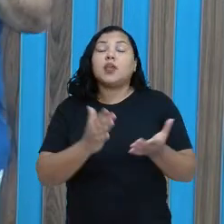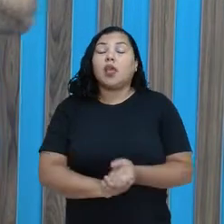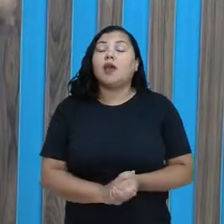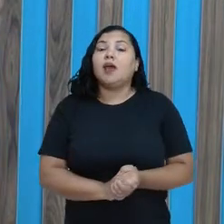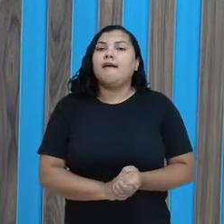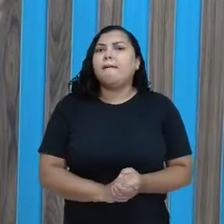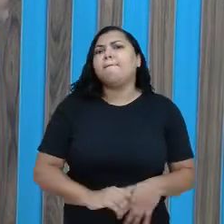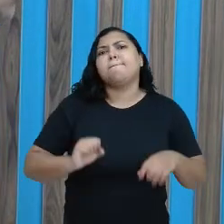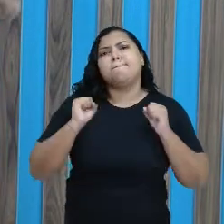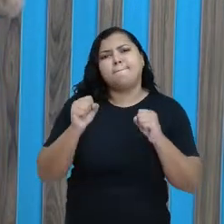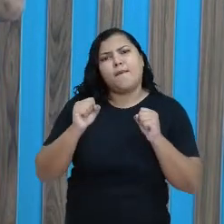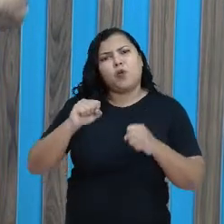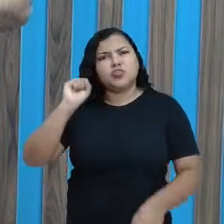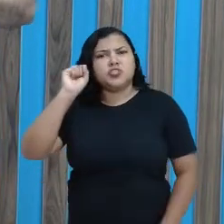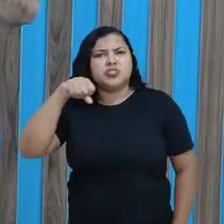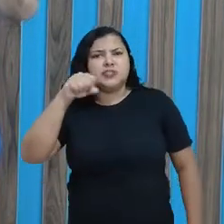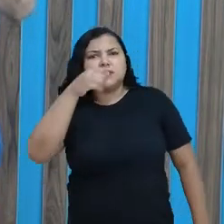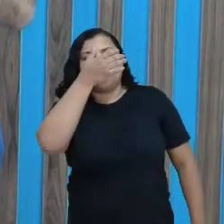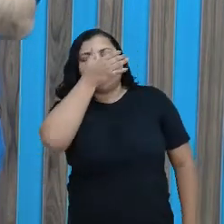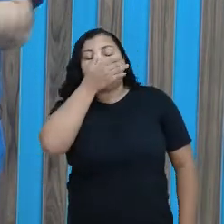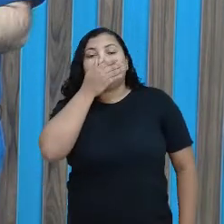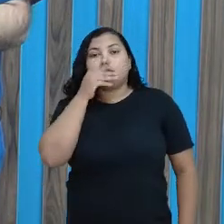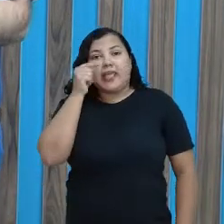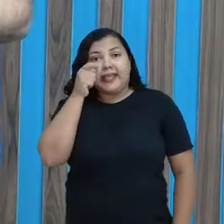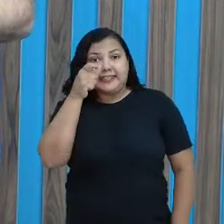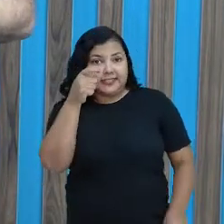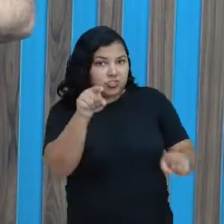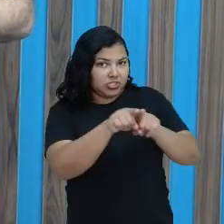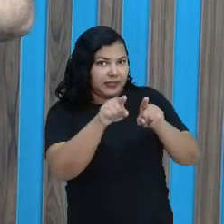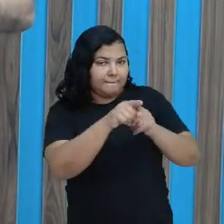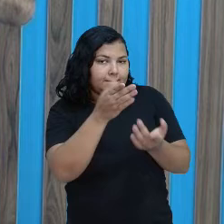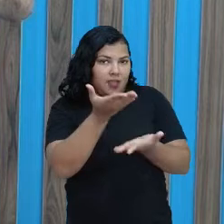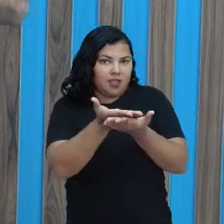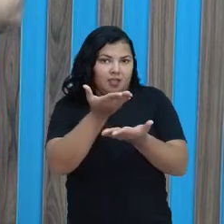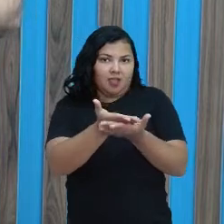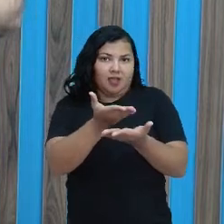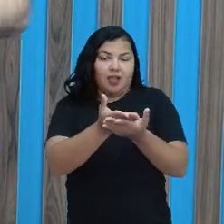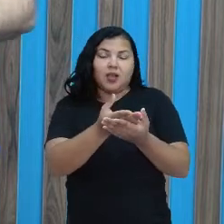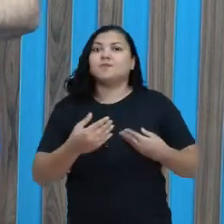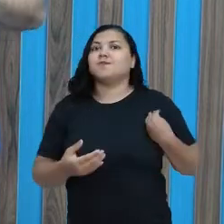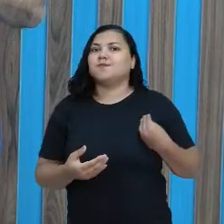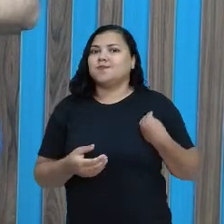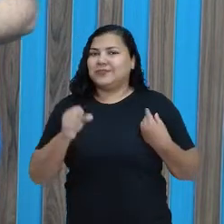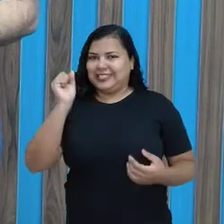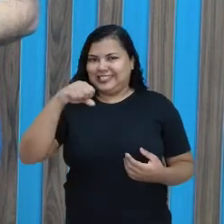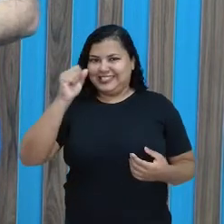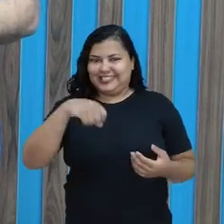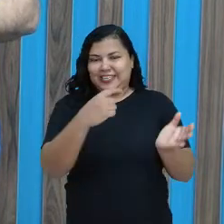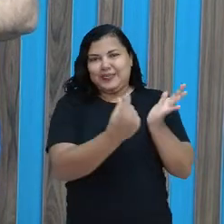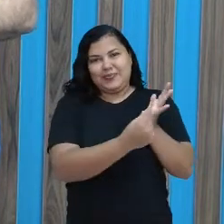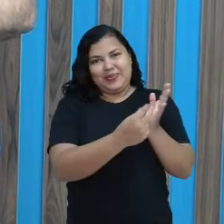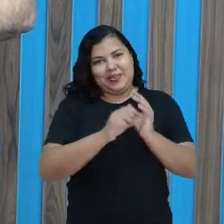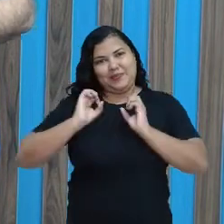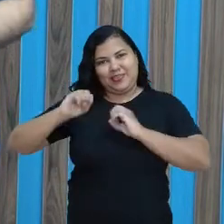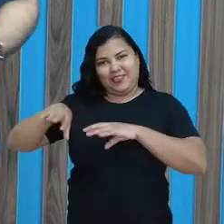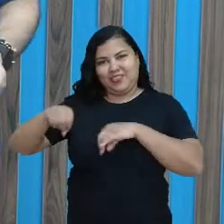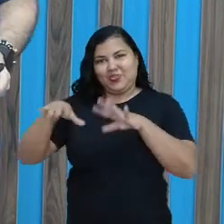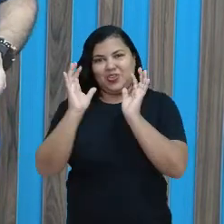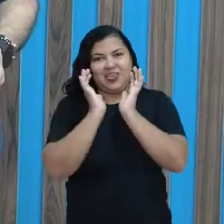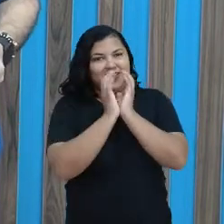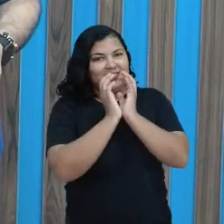vão poder assistir também às aulas ao vivo, né, pelo aplicativo do Educa